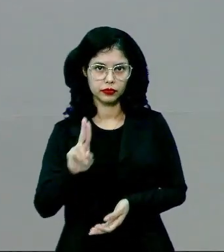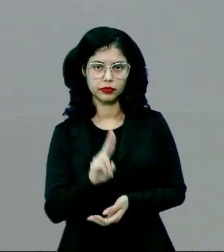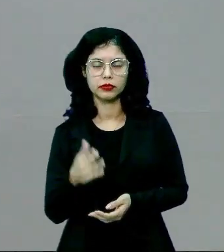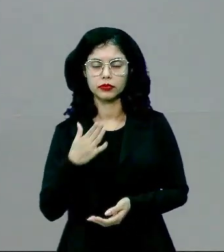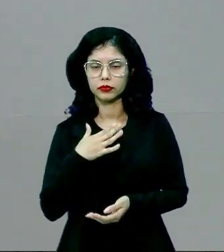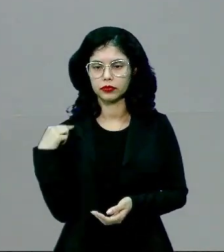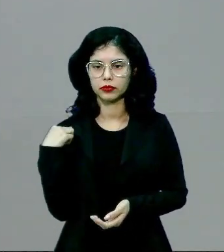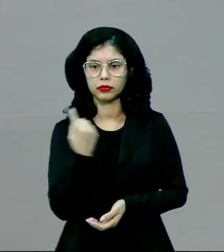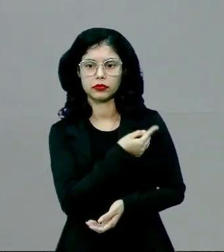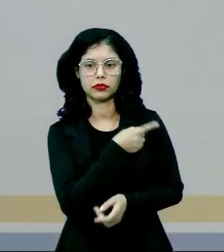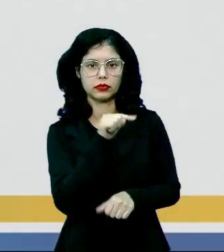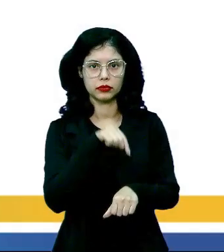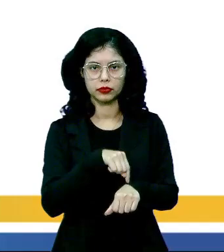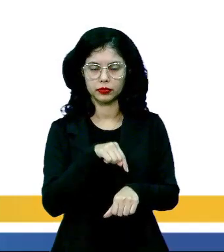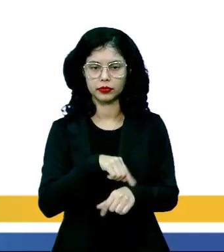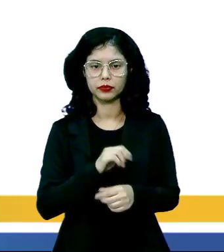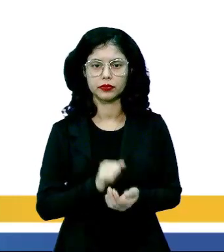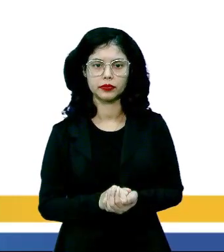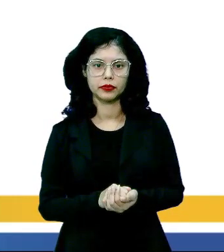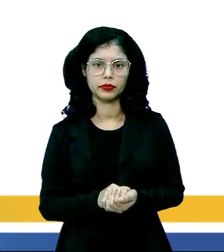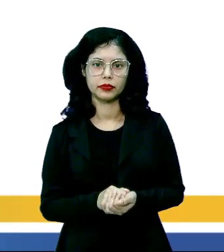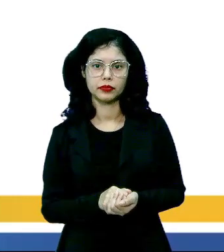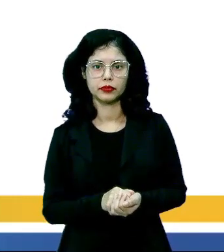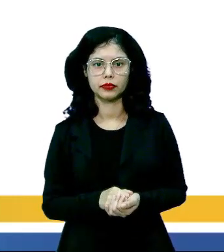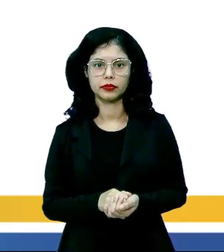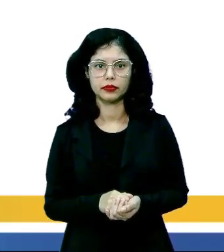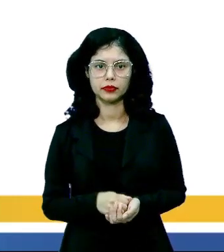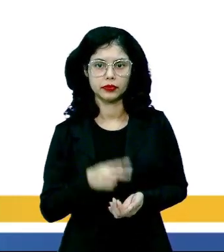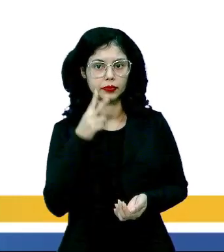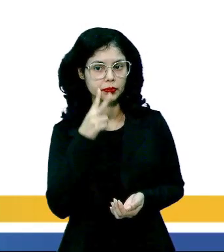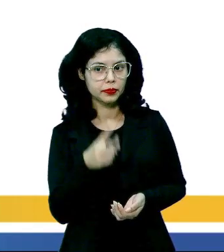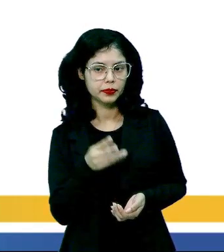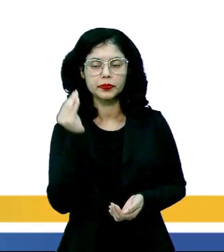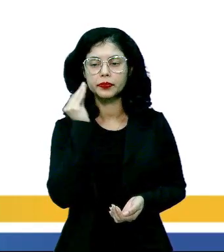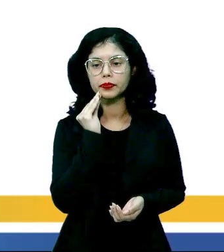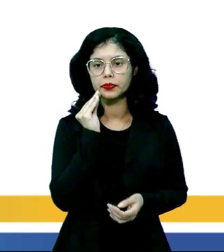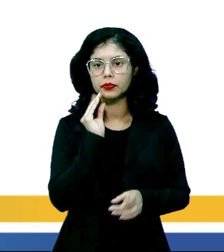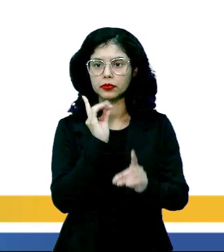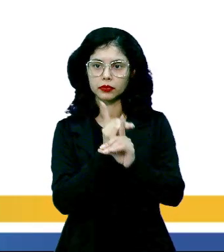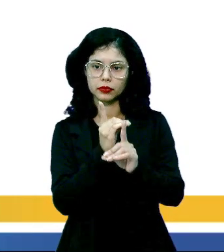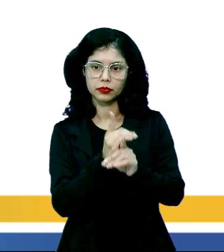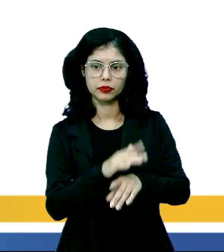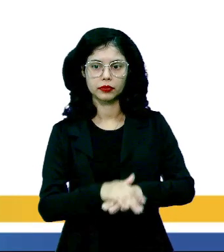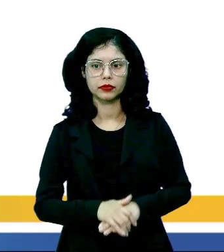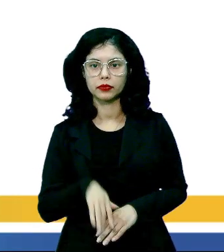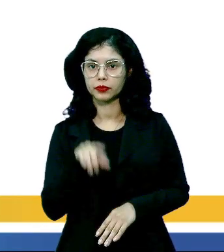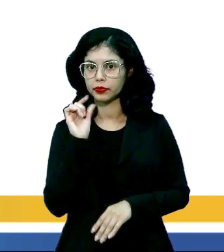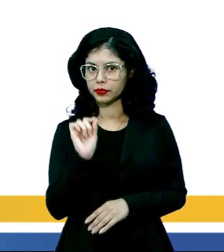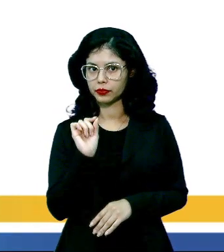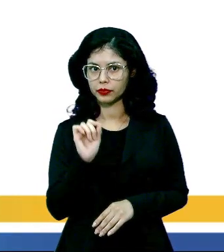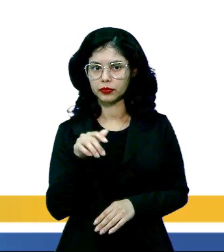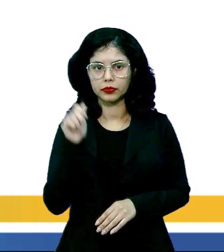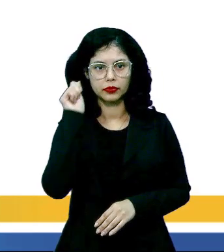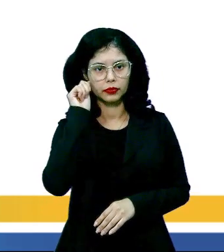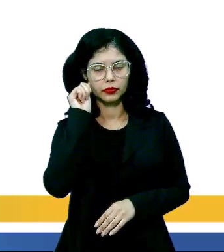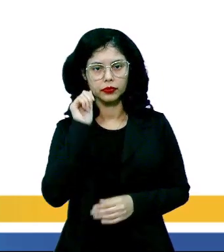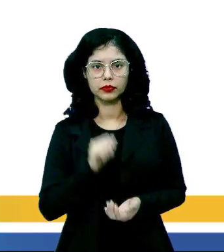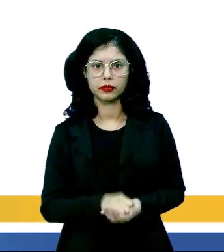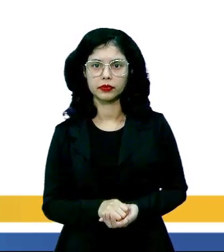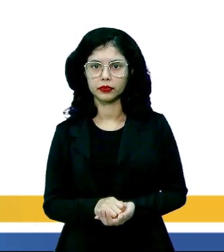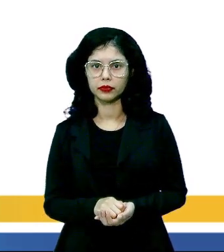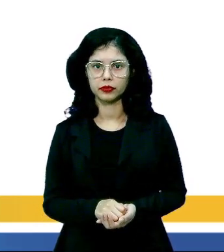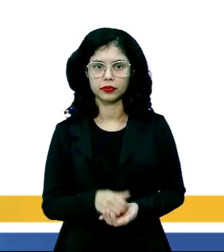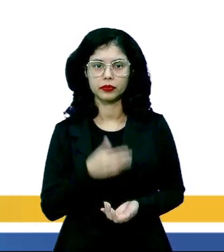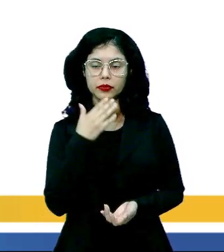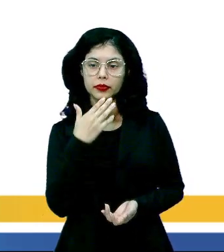bem o nosso tempo então a gente pula para o enunciado aqui né para ver tentar identificar o que que o autor o que